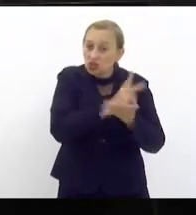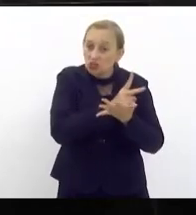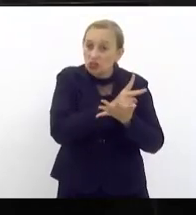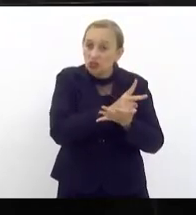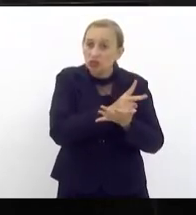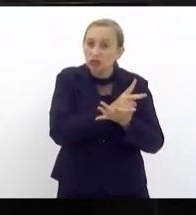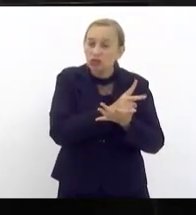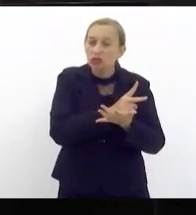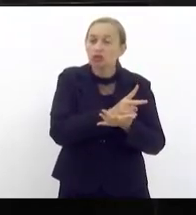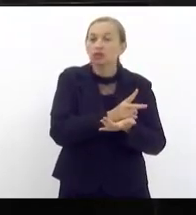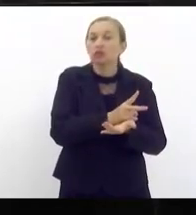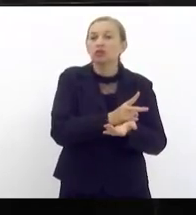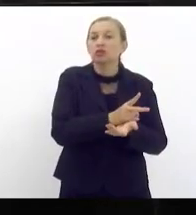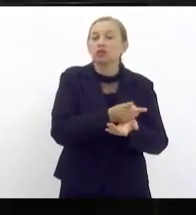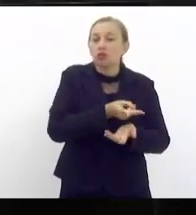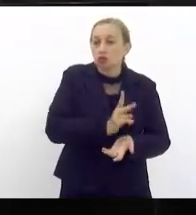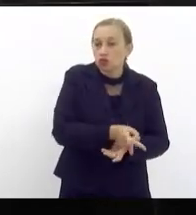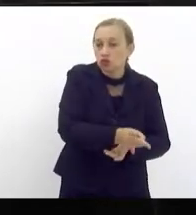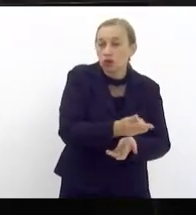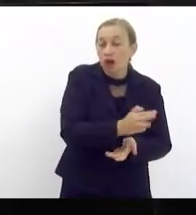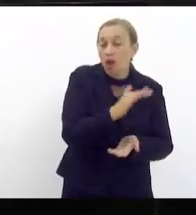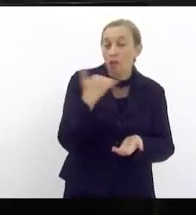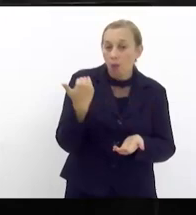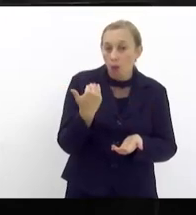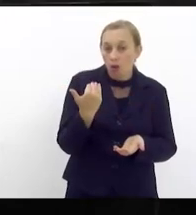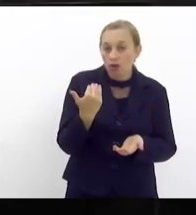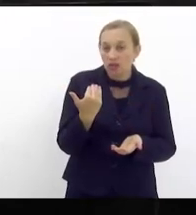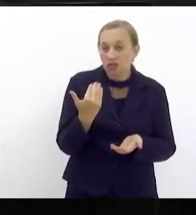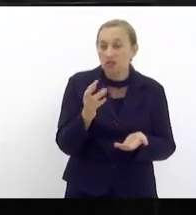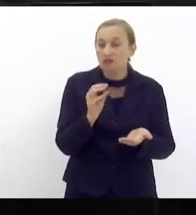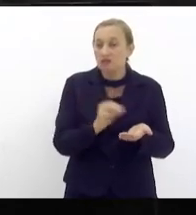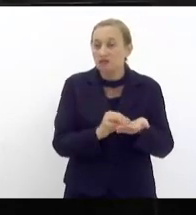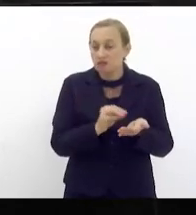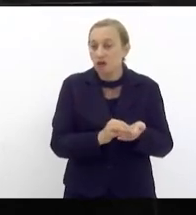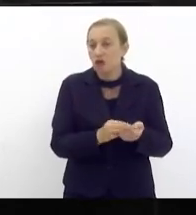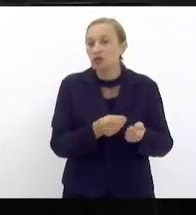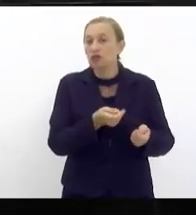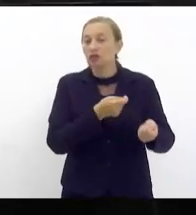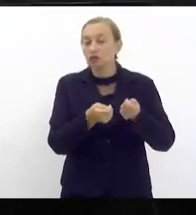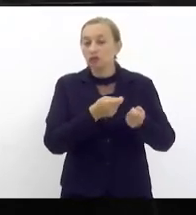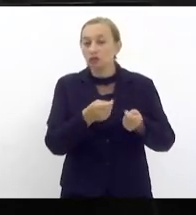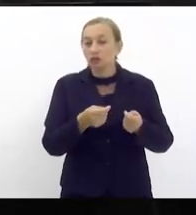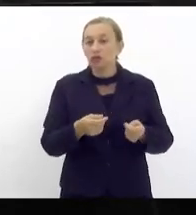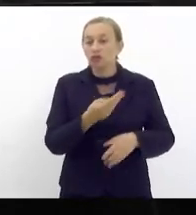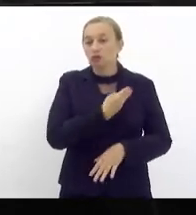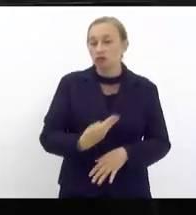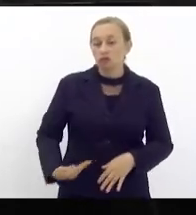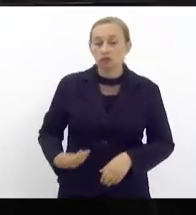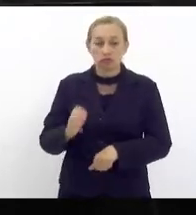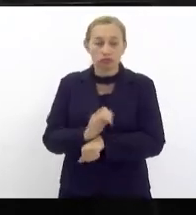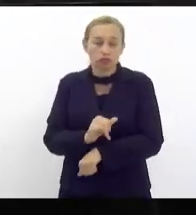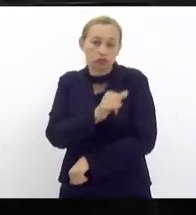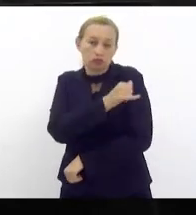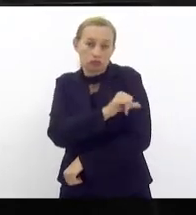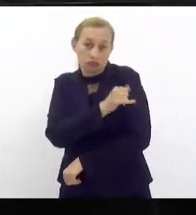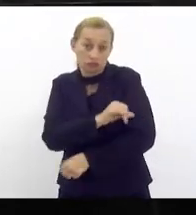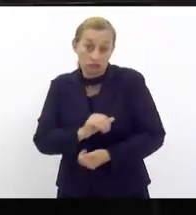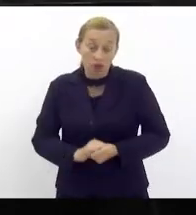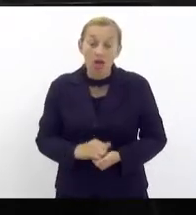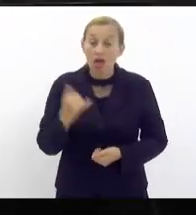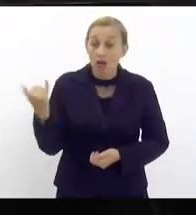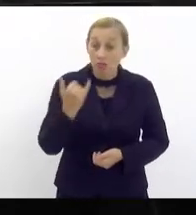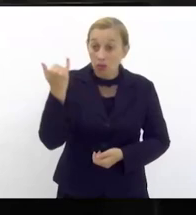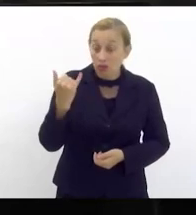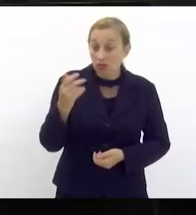assanha Sangrenta e desorganizada e pouco transparente do governador do Estado é importante dizer